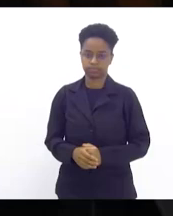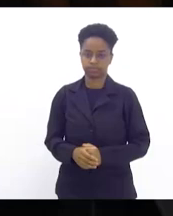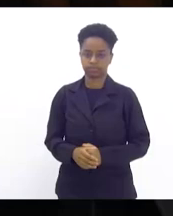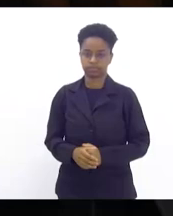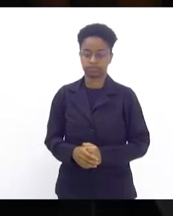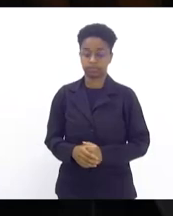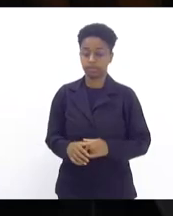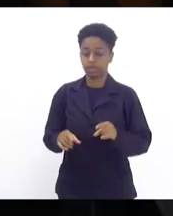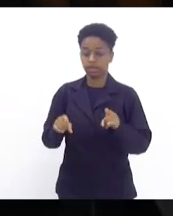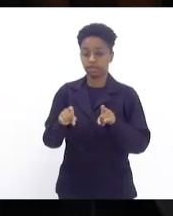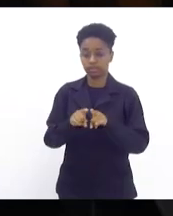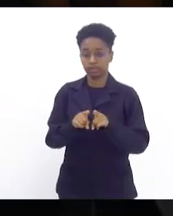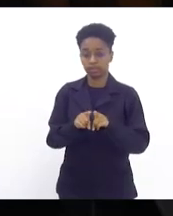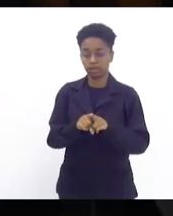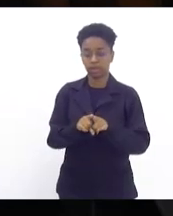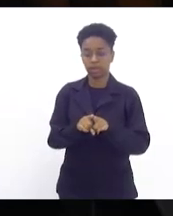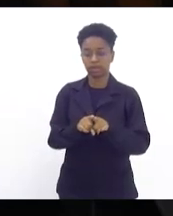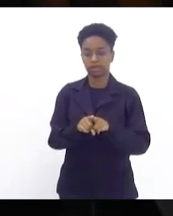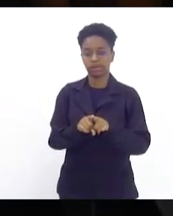terceirizados